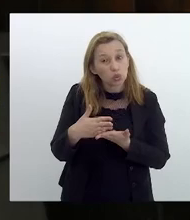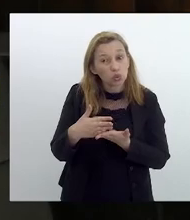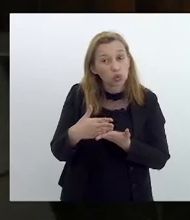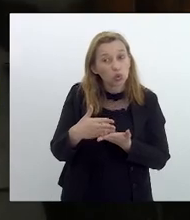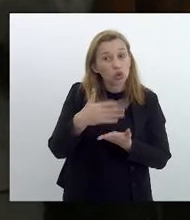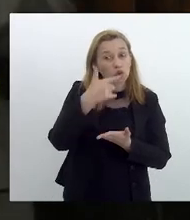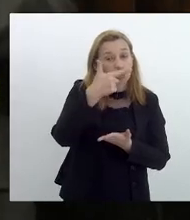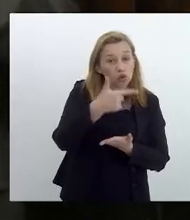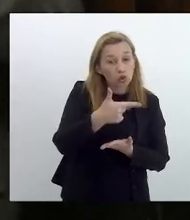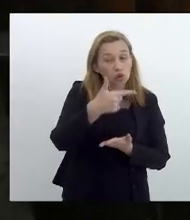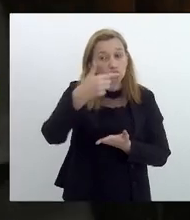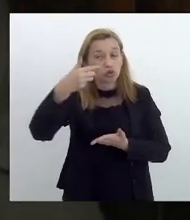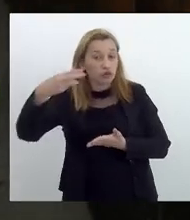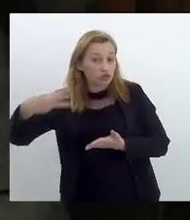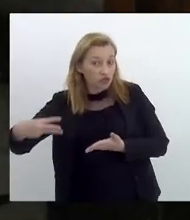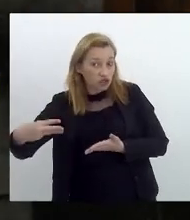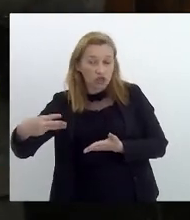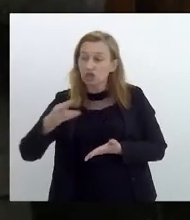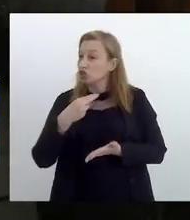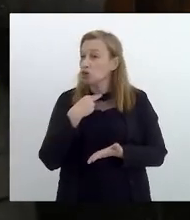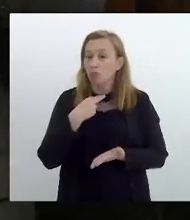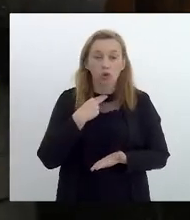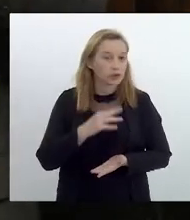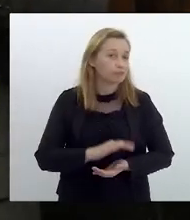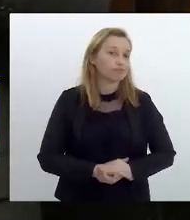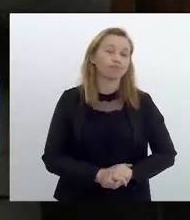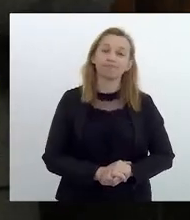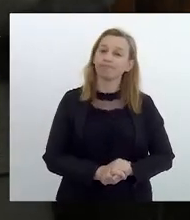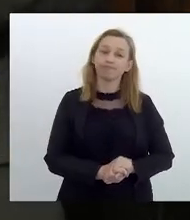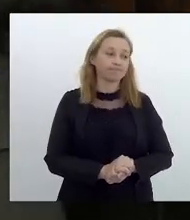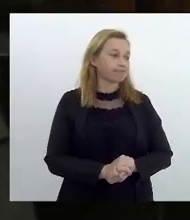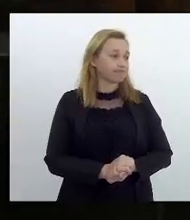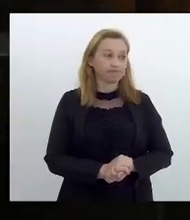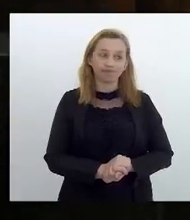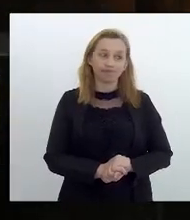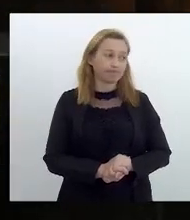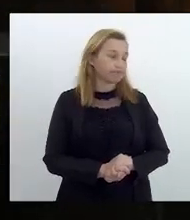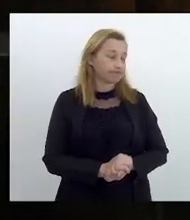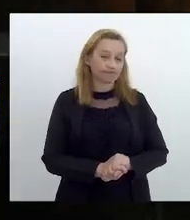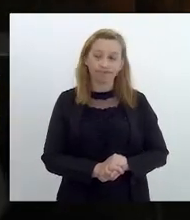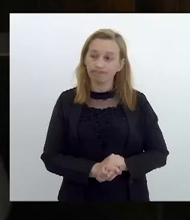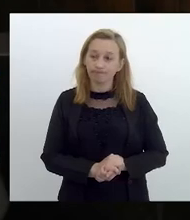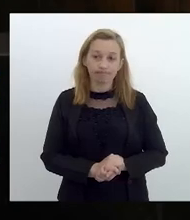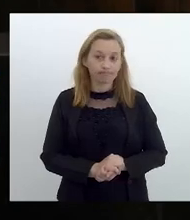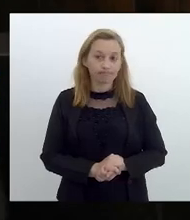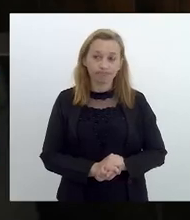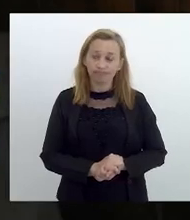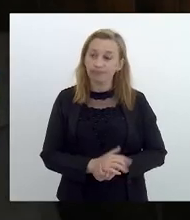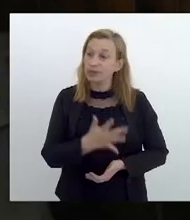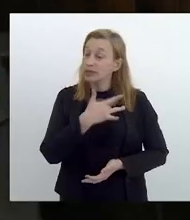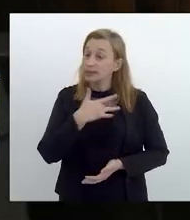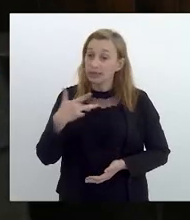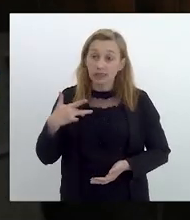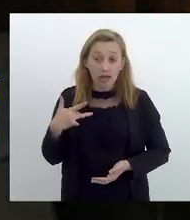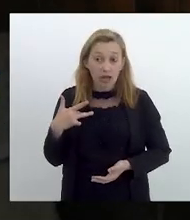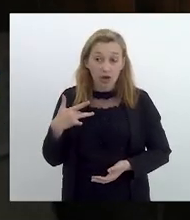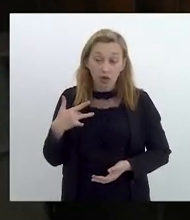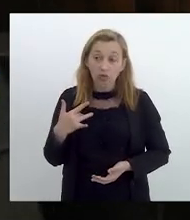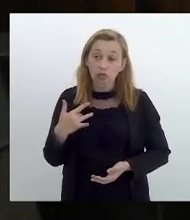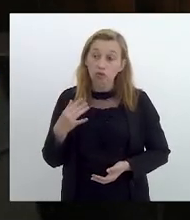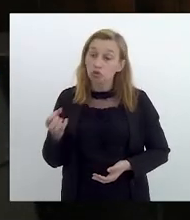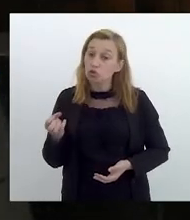há 23 não vai poder mais a hora a saúde fecha